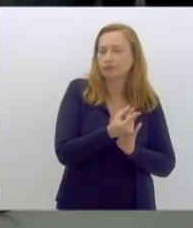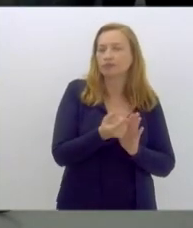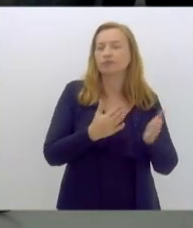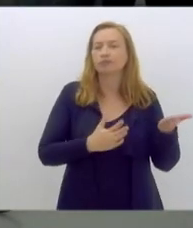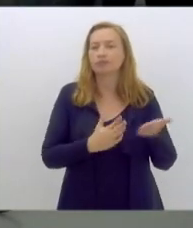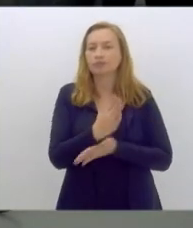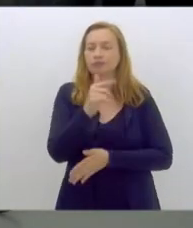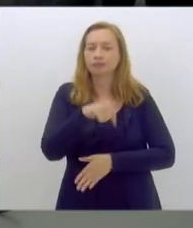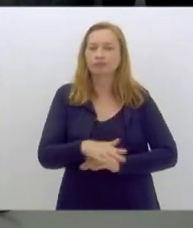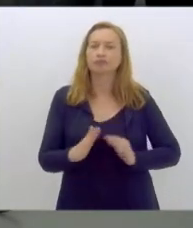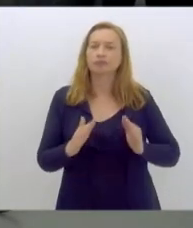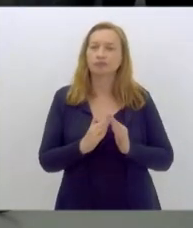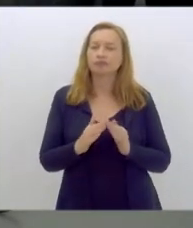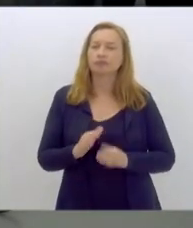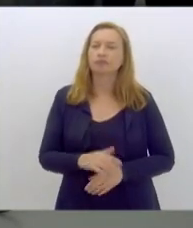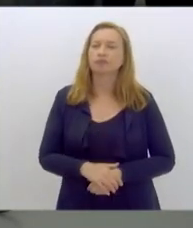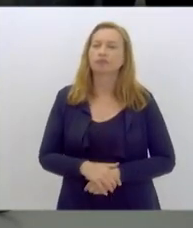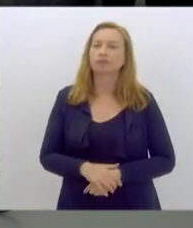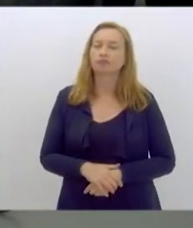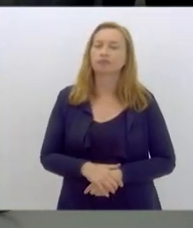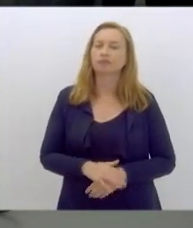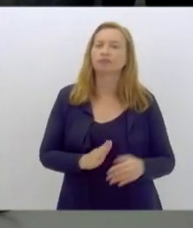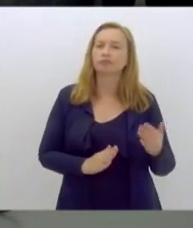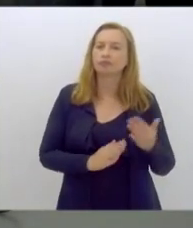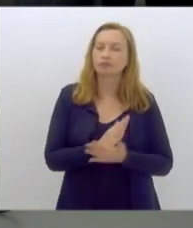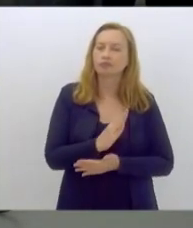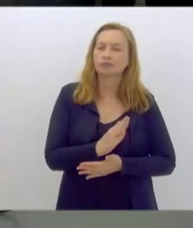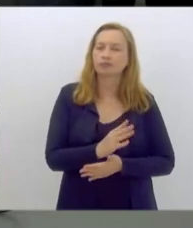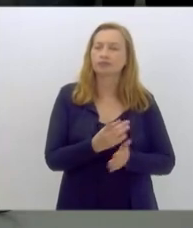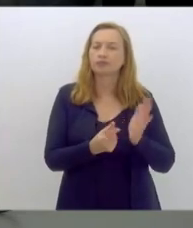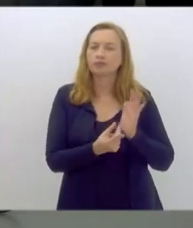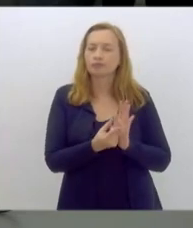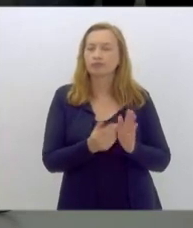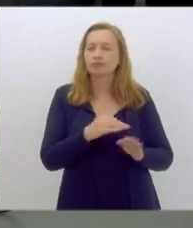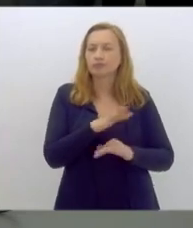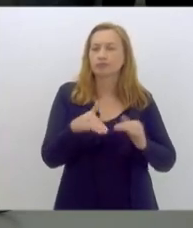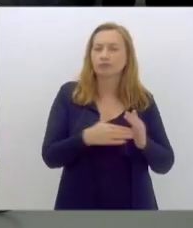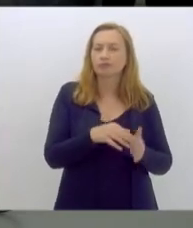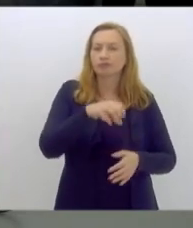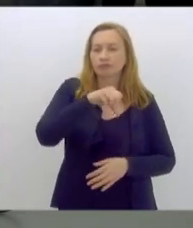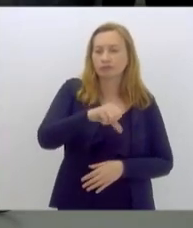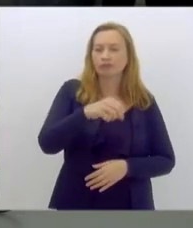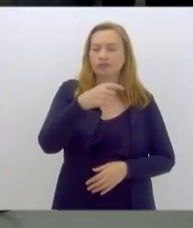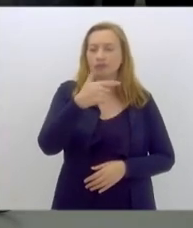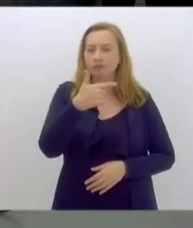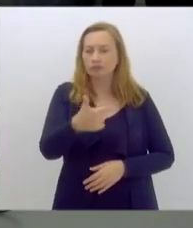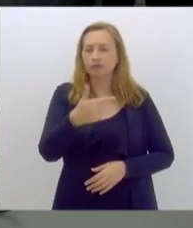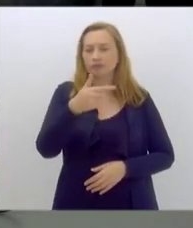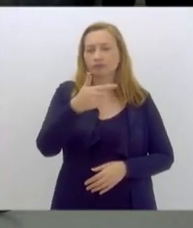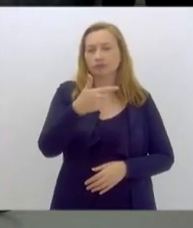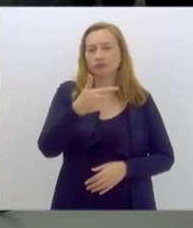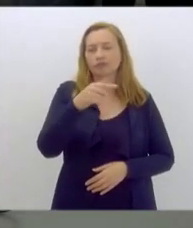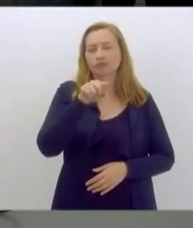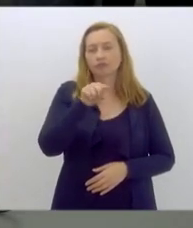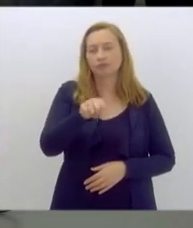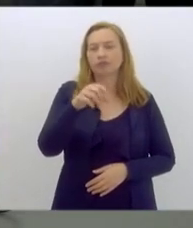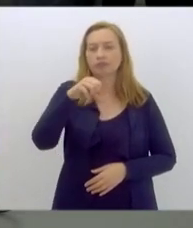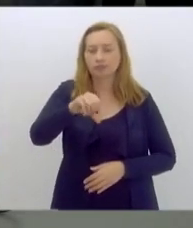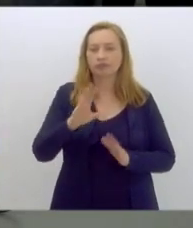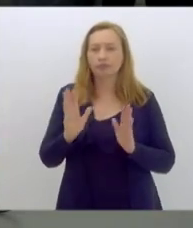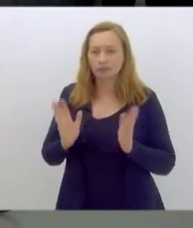aprovada aqui pela casa ela tinha sido aprovada de receita líquida total 92.9 e agora